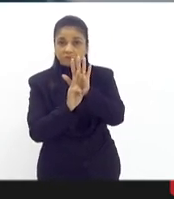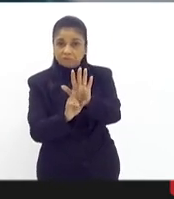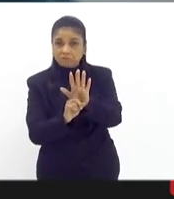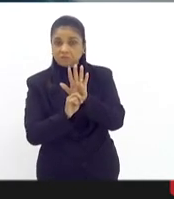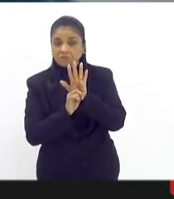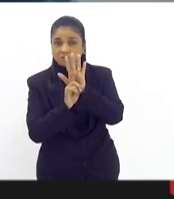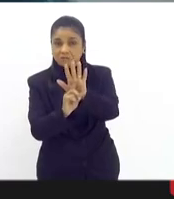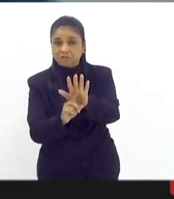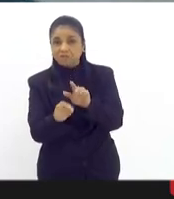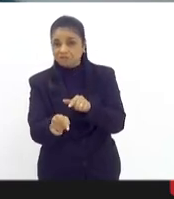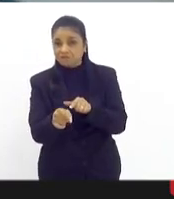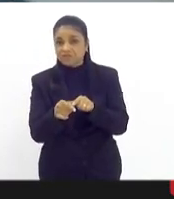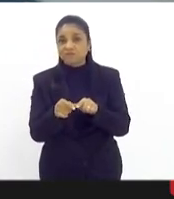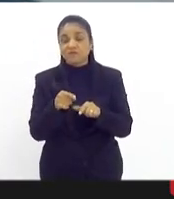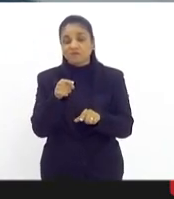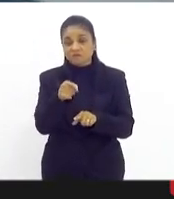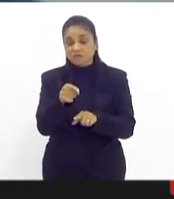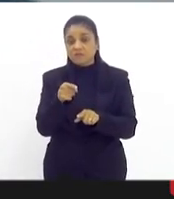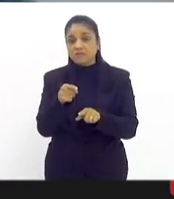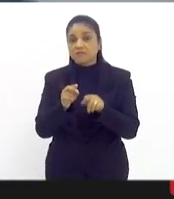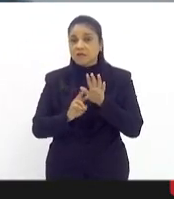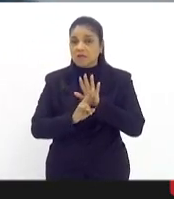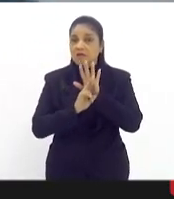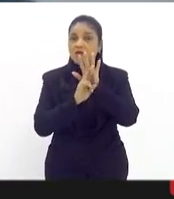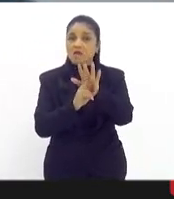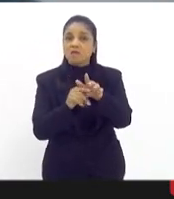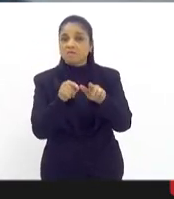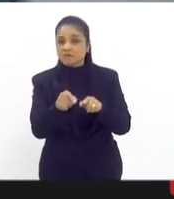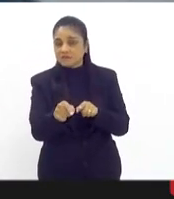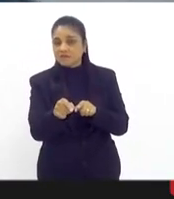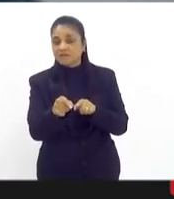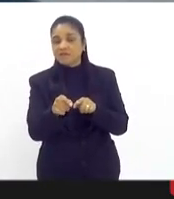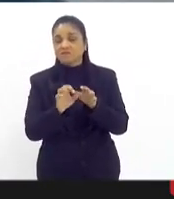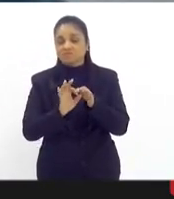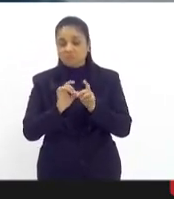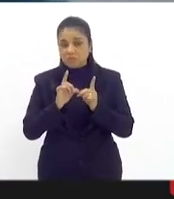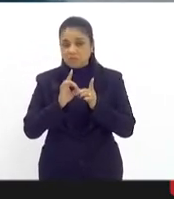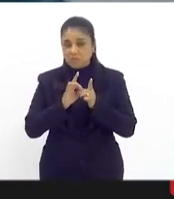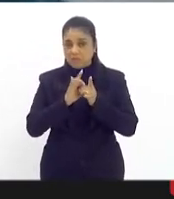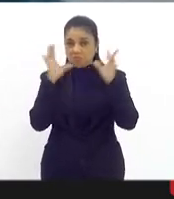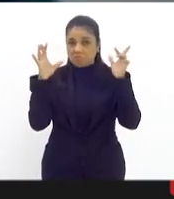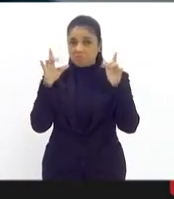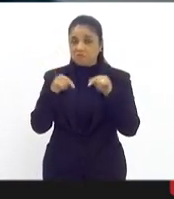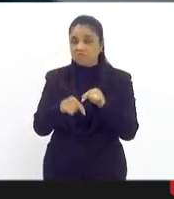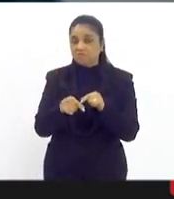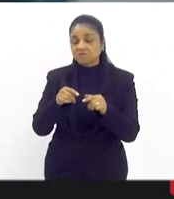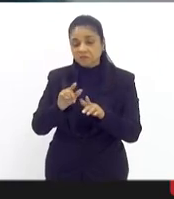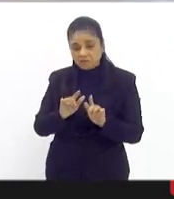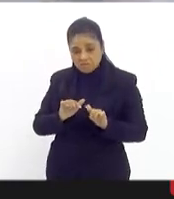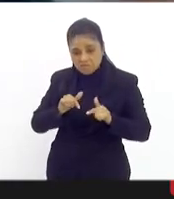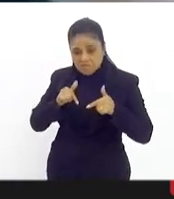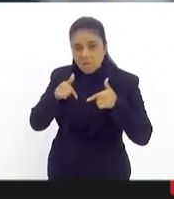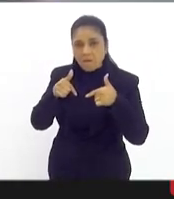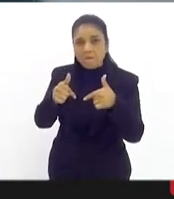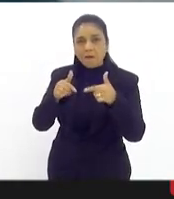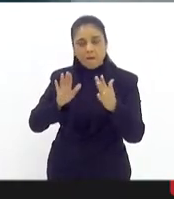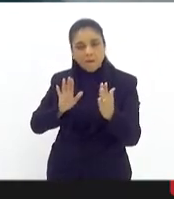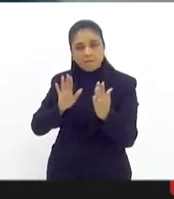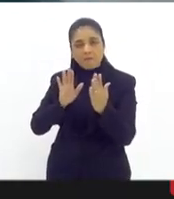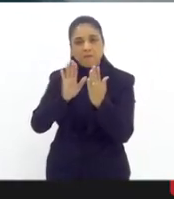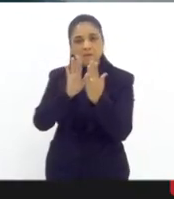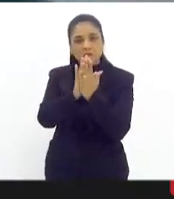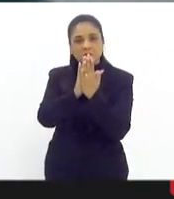hoje está levando a bandeira da democracia e da liberdade, enfrentando os dragões